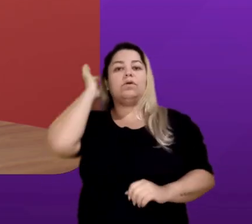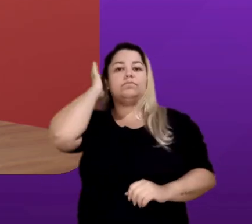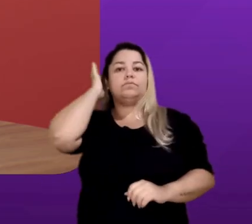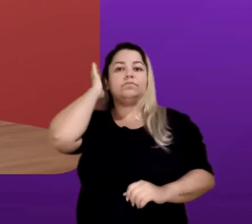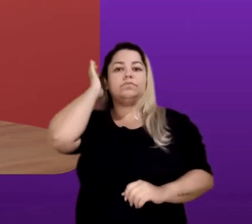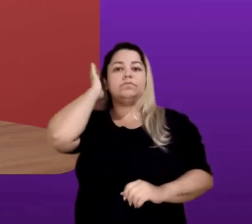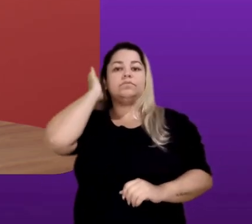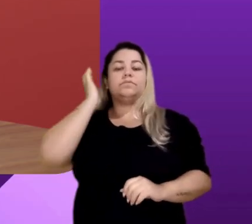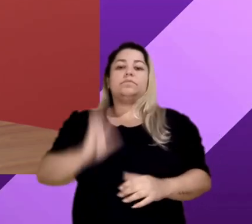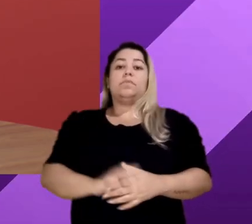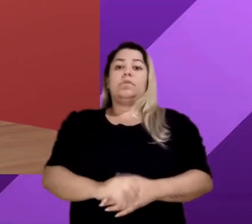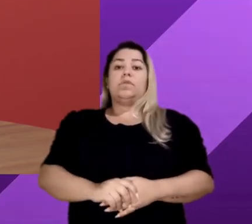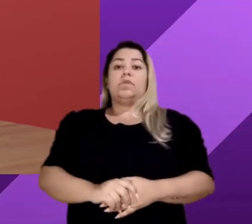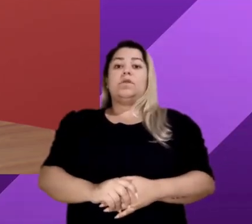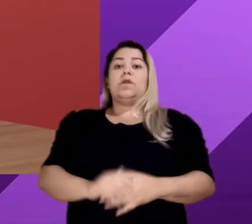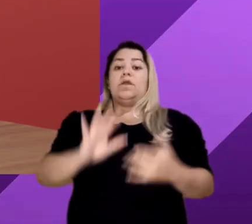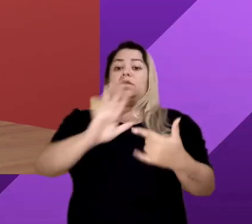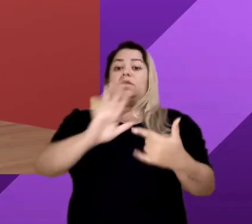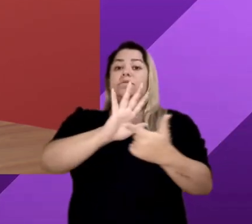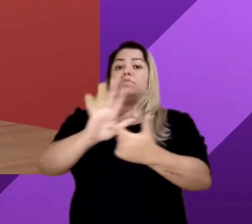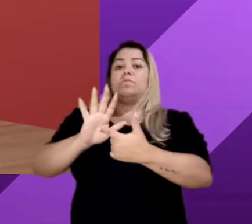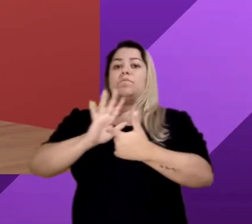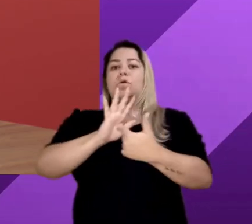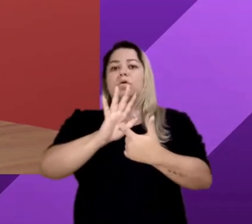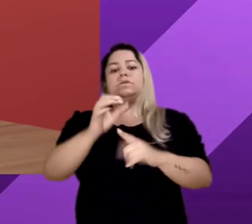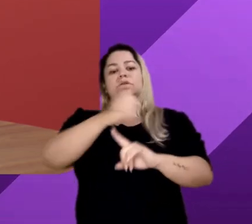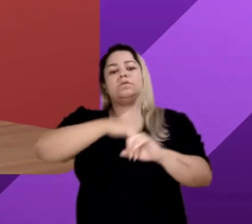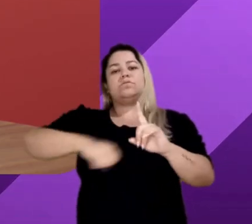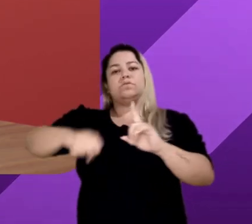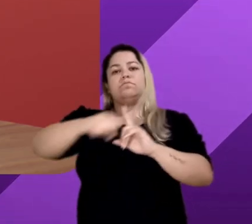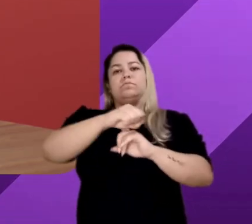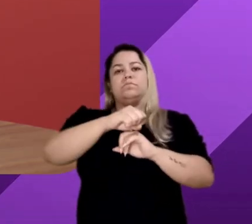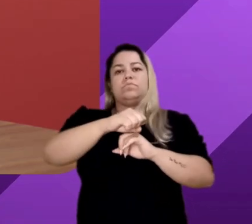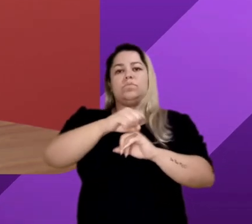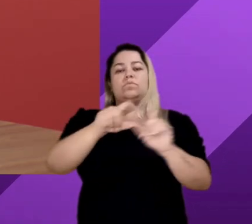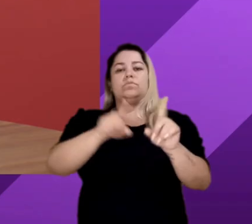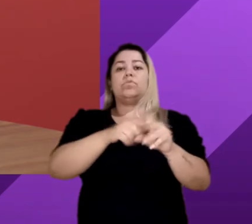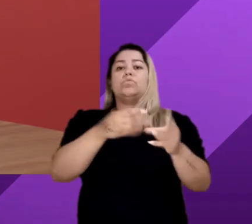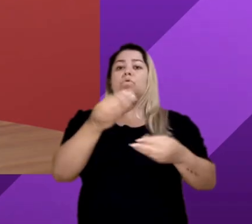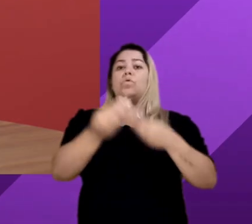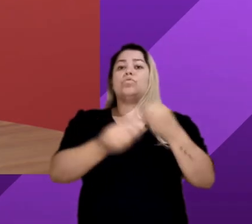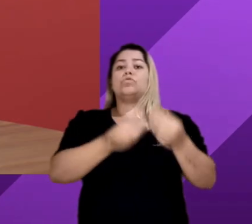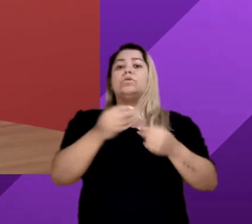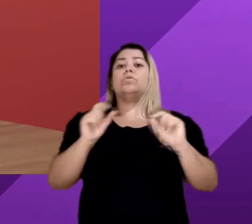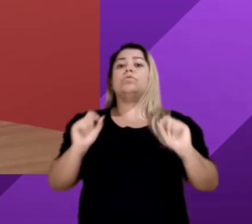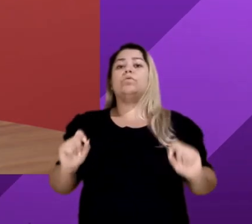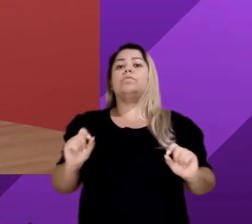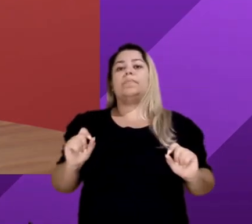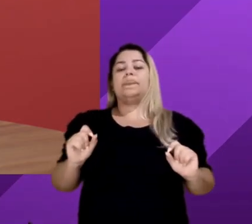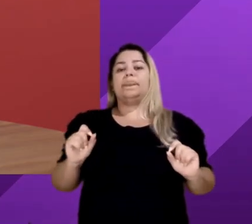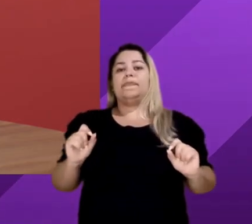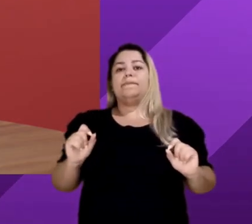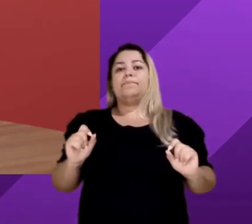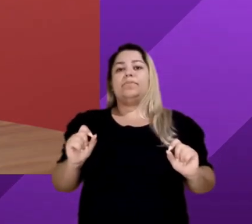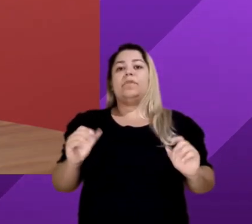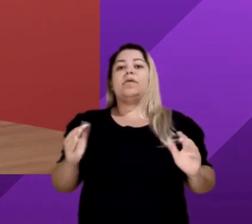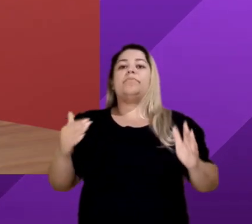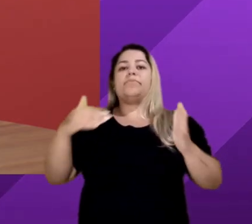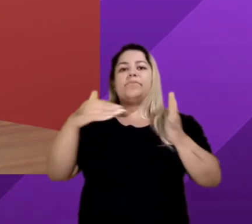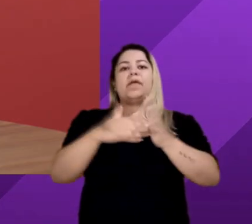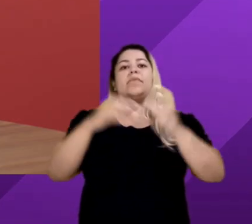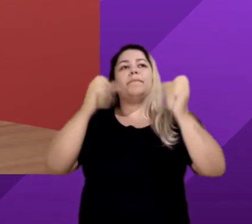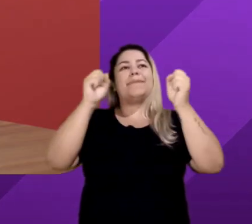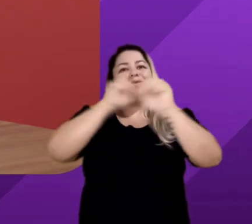ele se apresenta na sociedade de um modo geral, de uma forma até mais